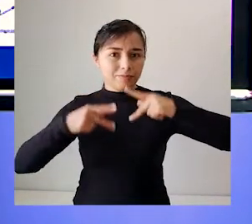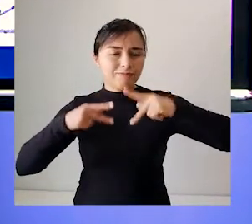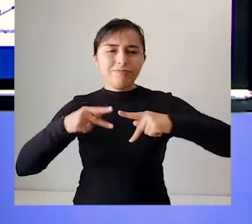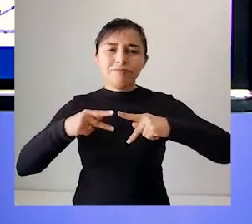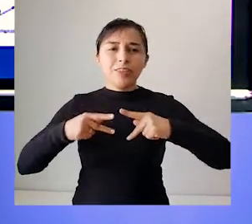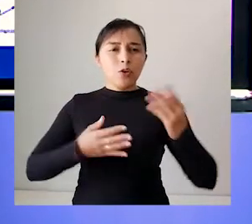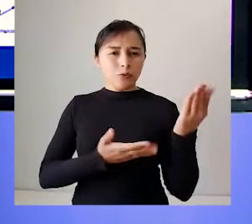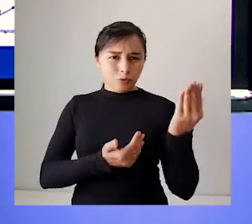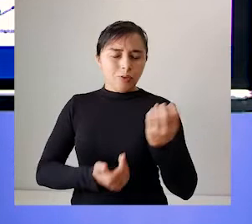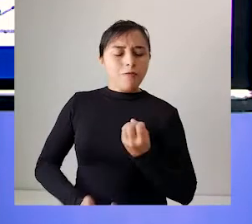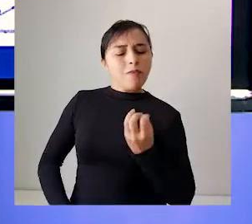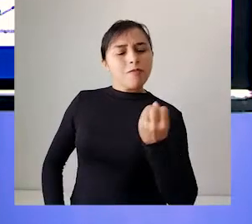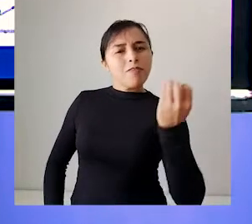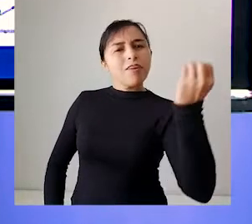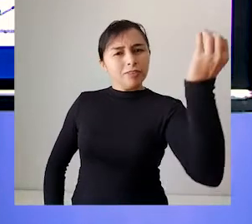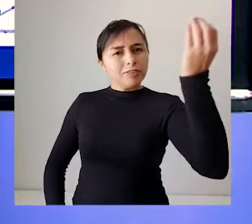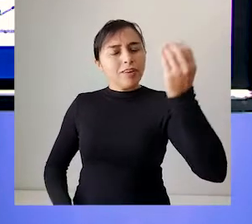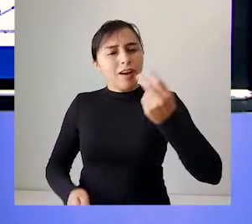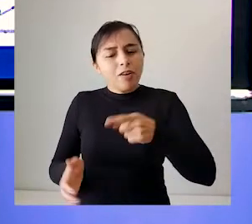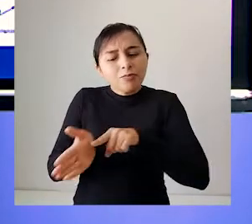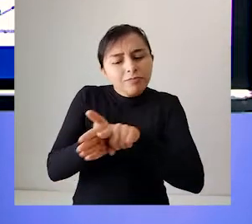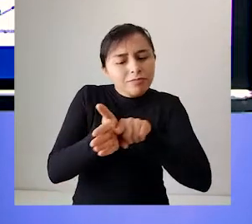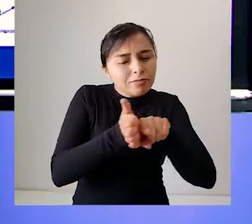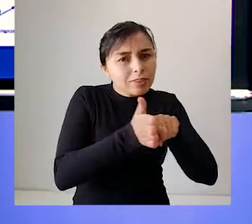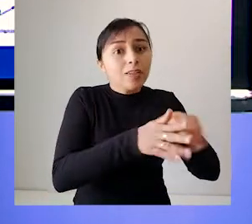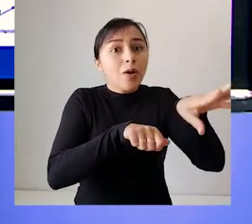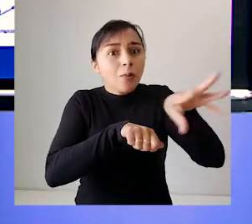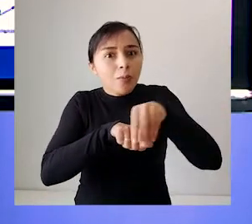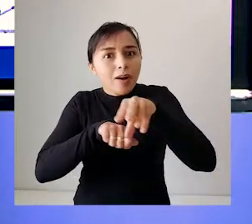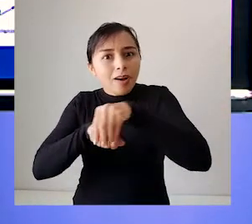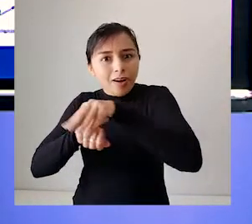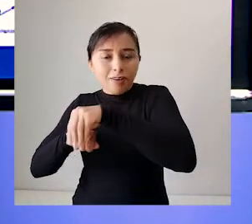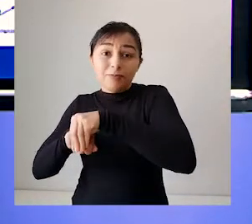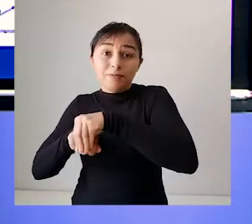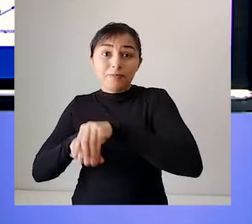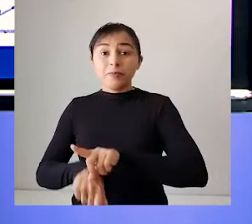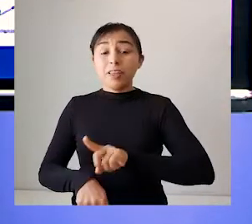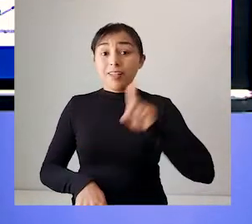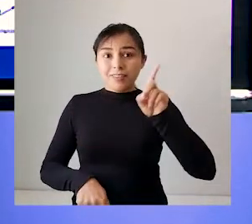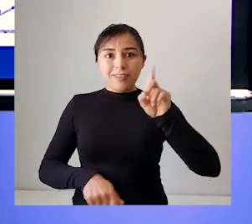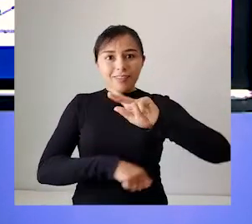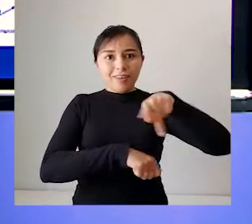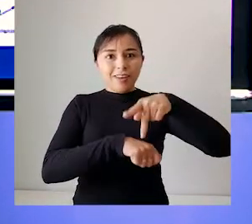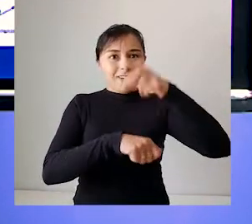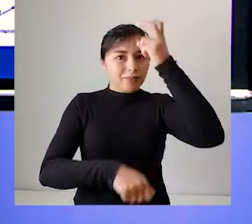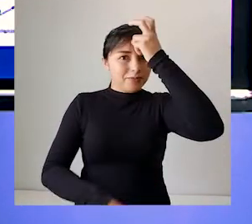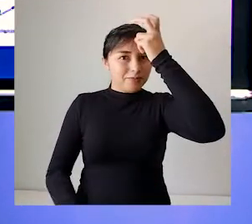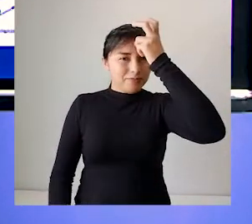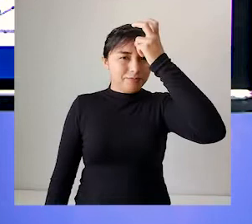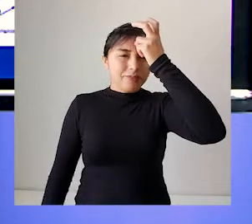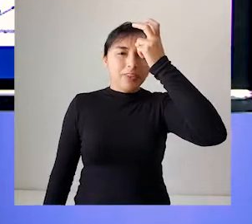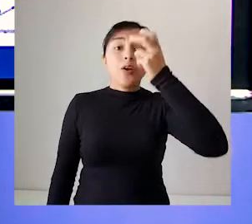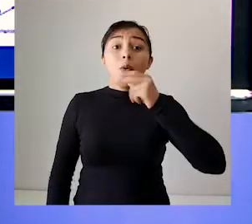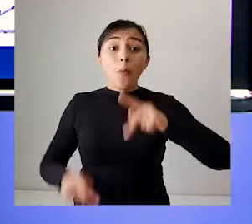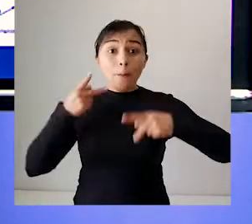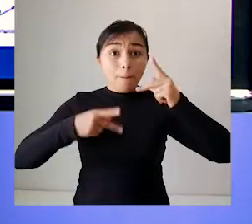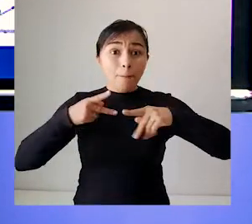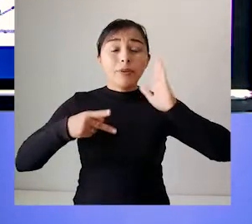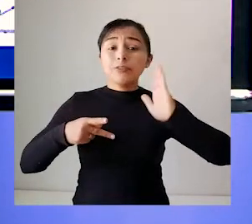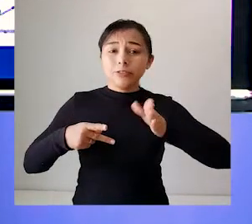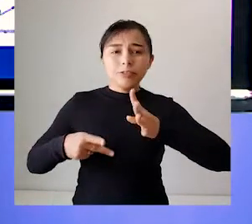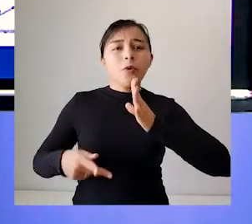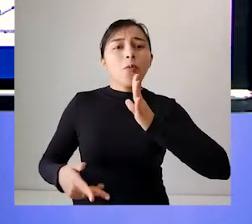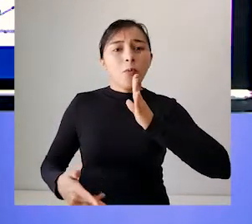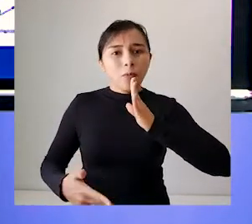muitas viagens enquanto jovem, em busca do conhecimento. E lá no Egito, a gente já sabe que eles já tinham esse